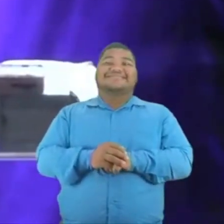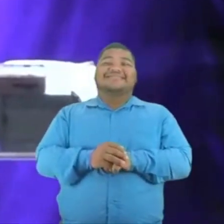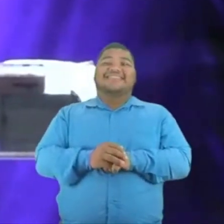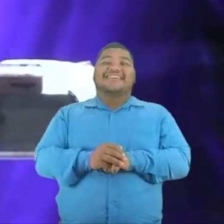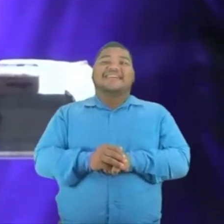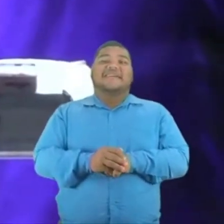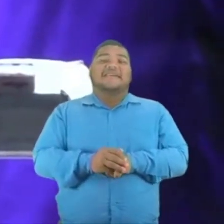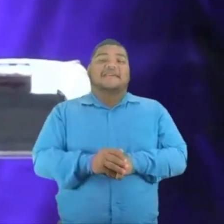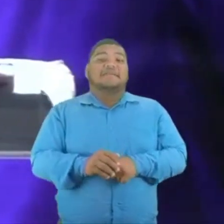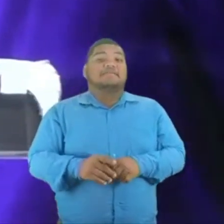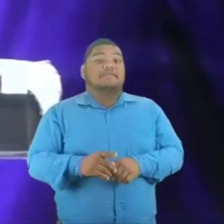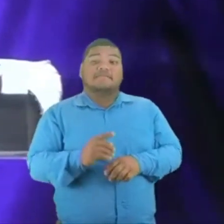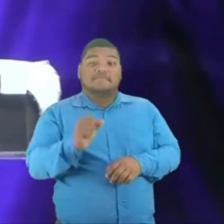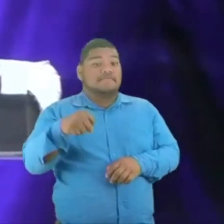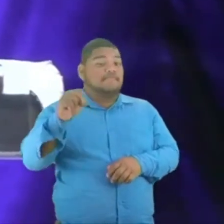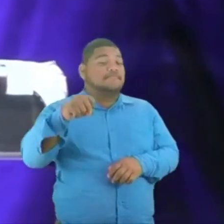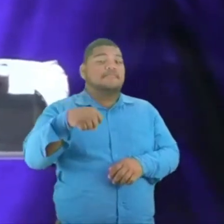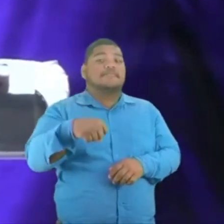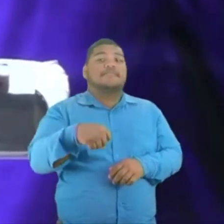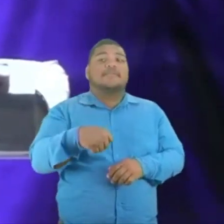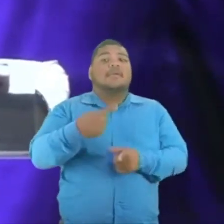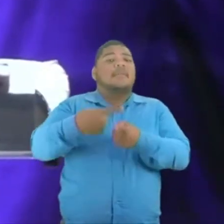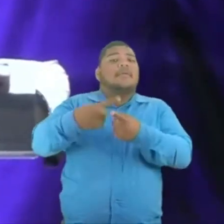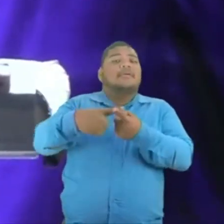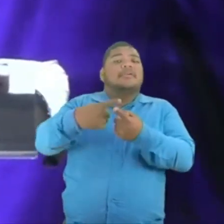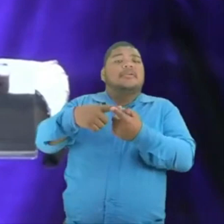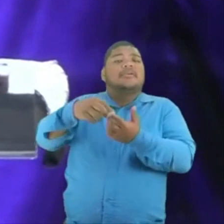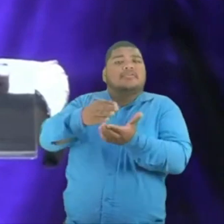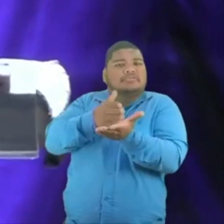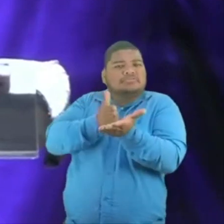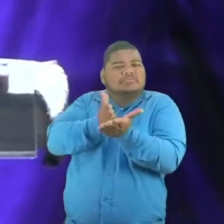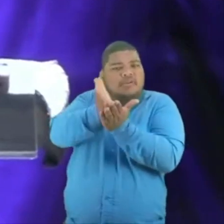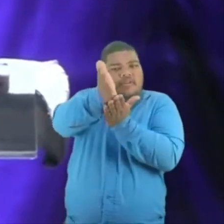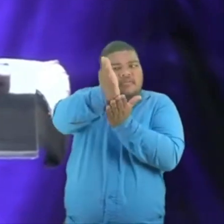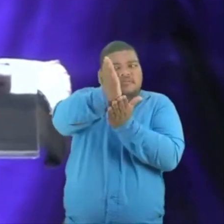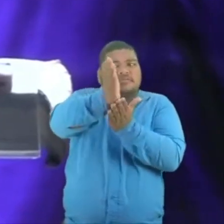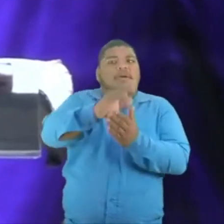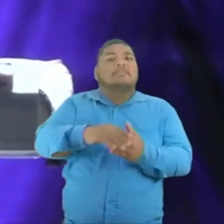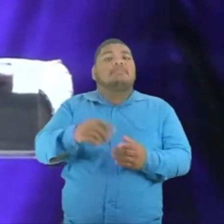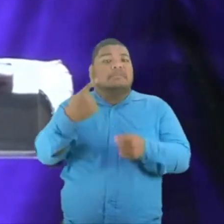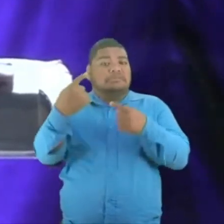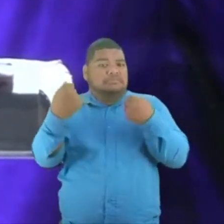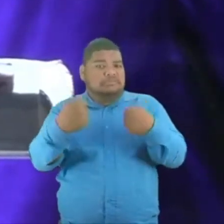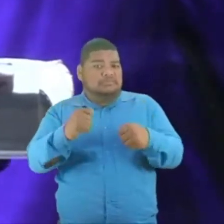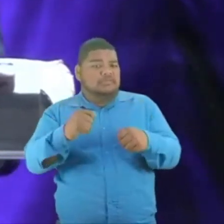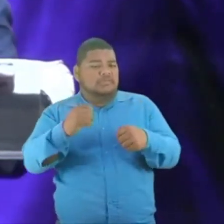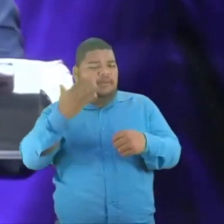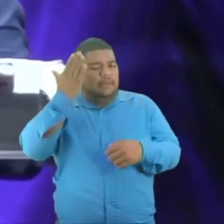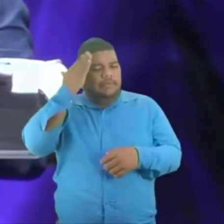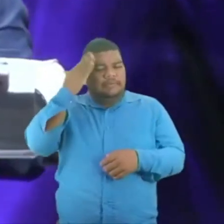Mas gente, por que continuaram? Porque entenderam que vale a pena ser fiel a Deus.